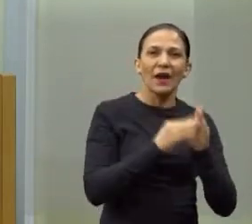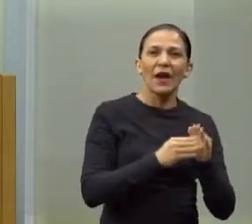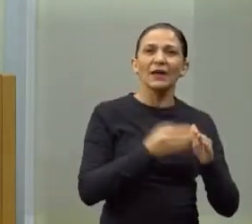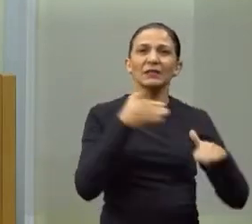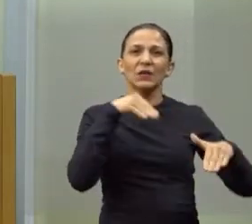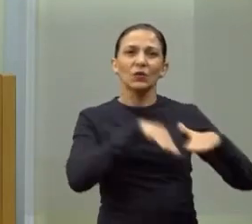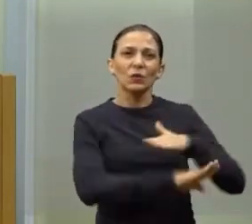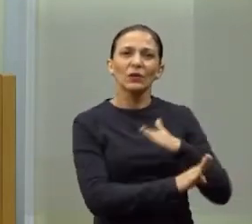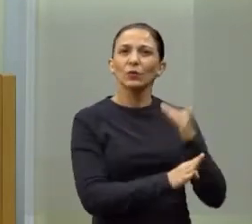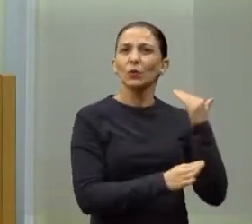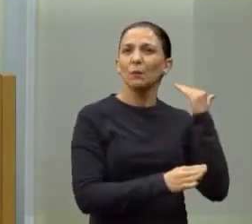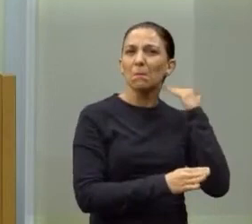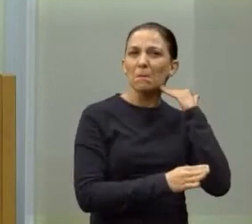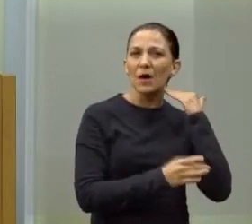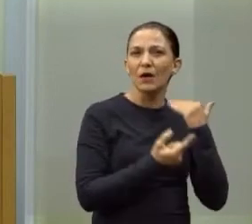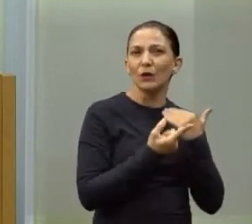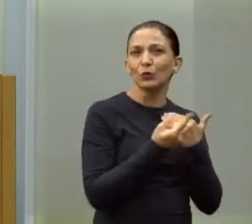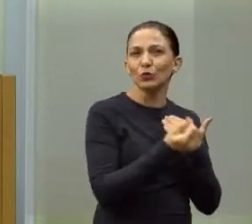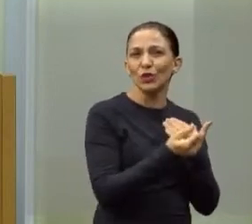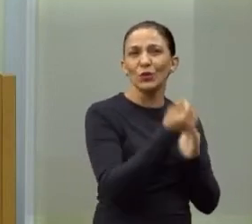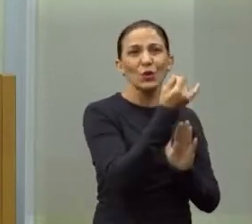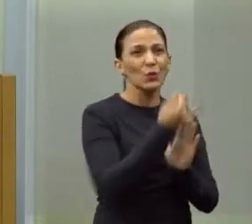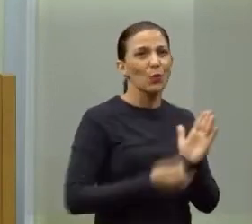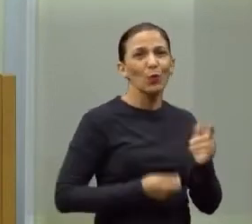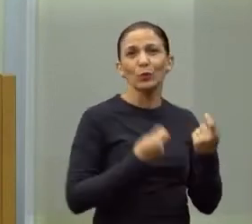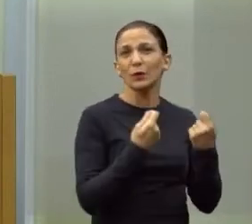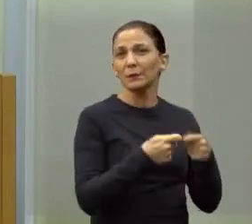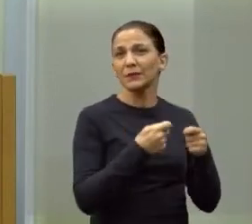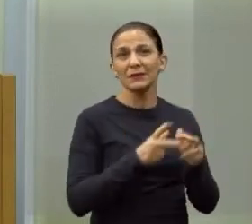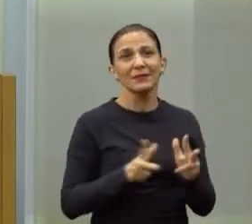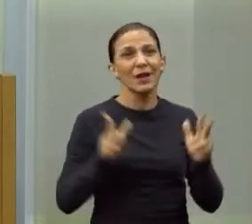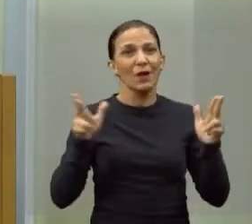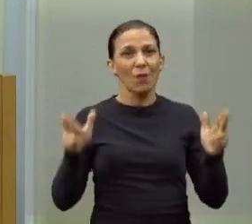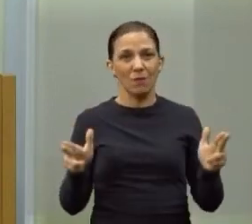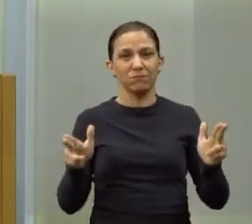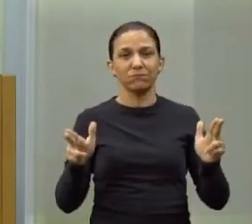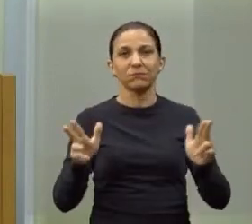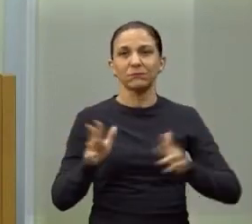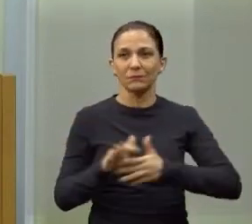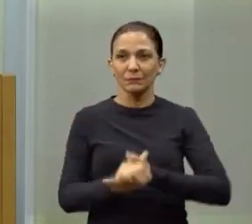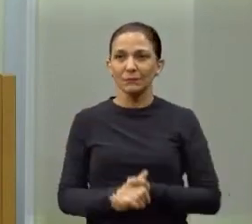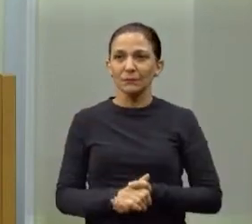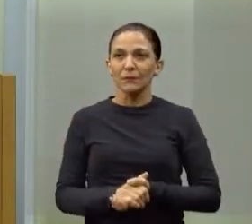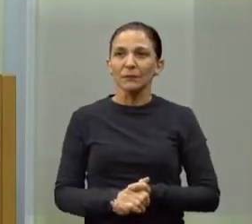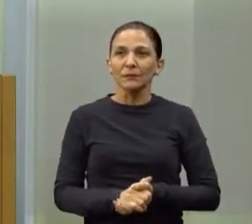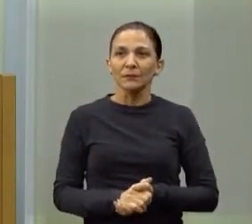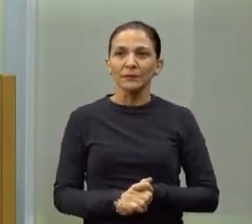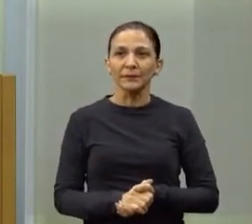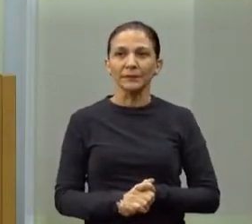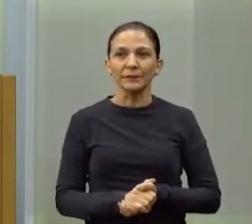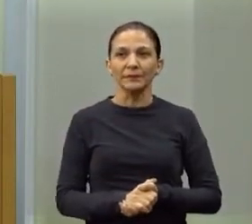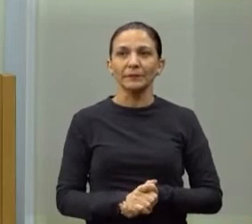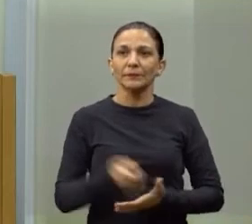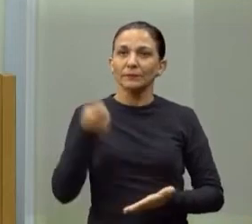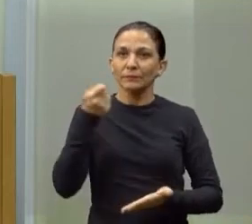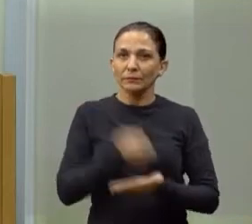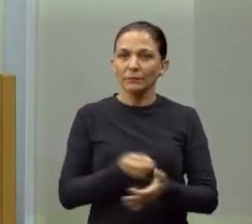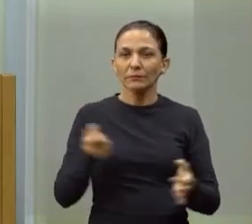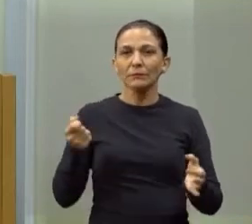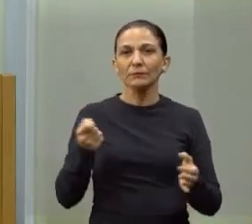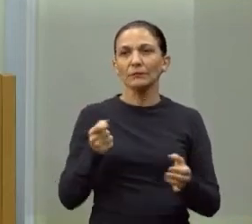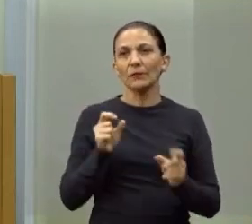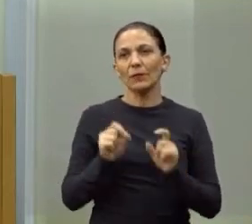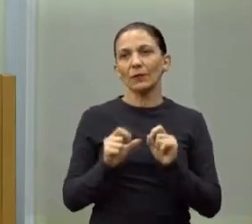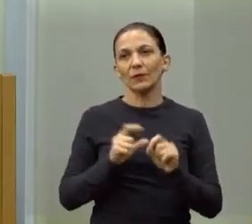netos, viu, vereador El, não deve ser tributados nesses moldes. Para finalizar, é importante reforçar que essa é